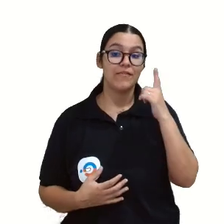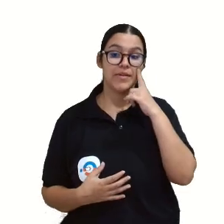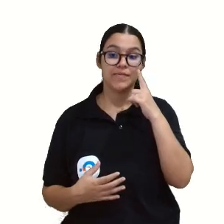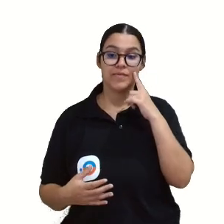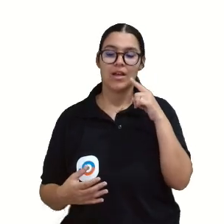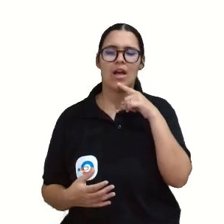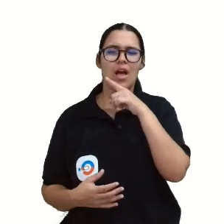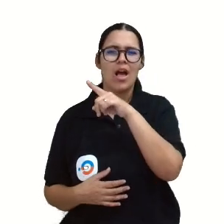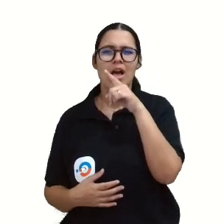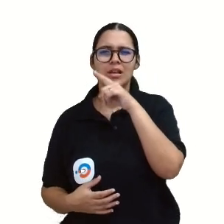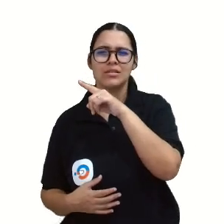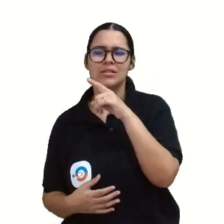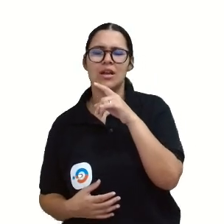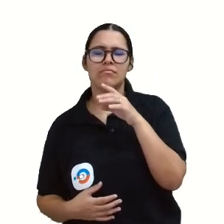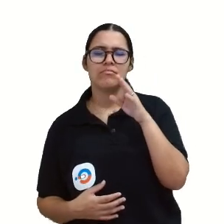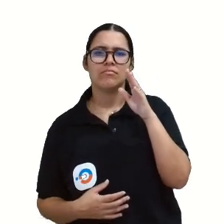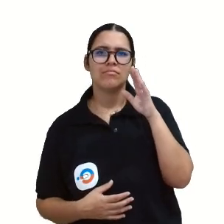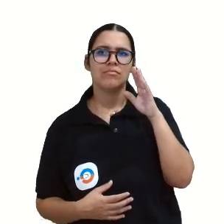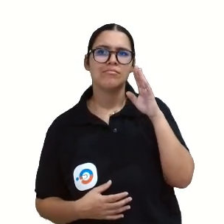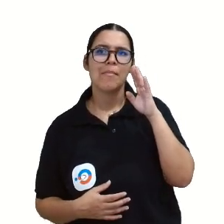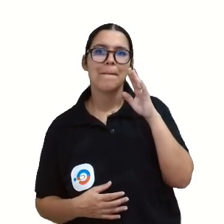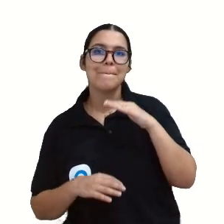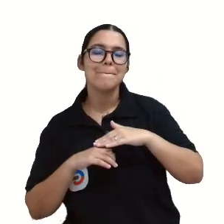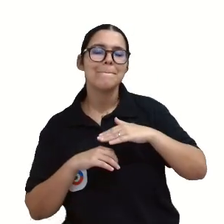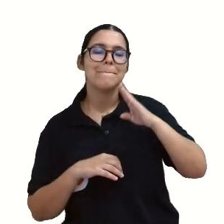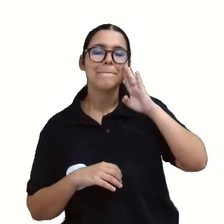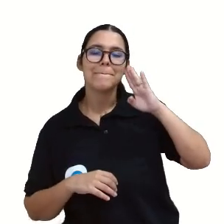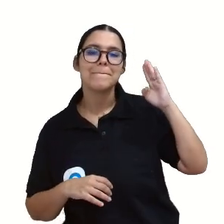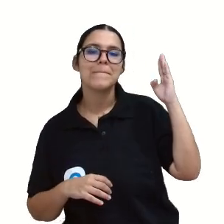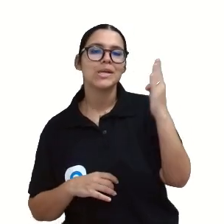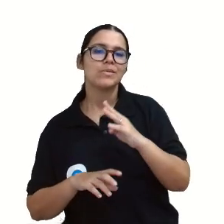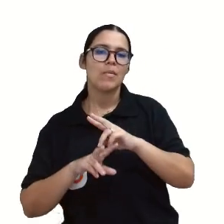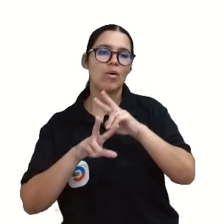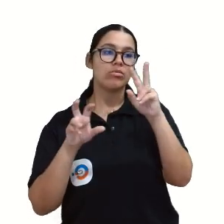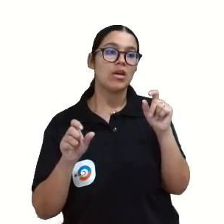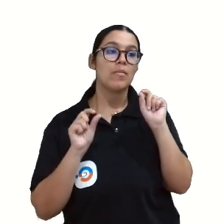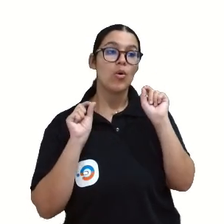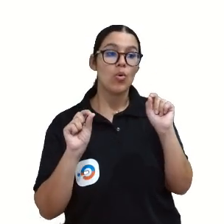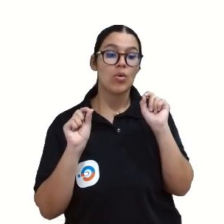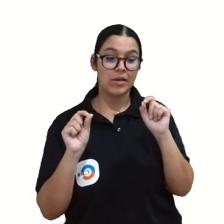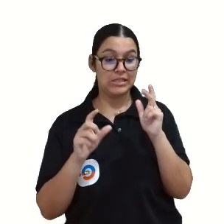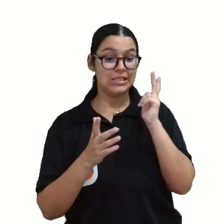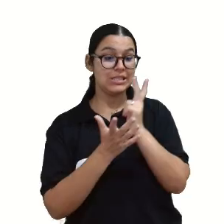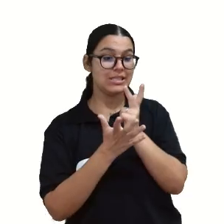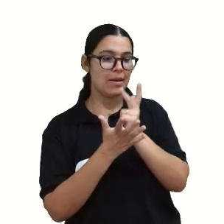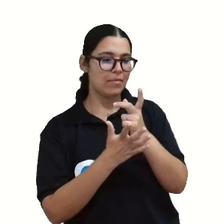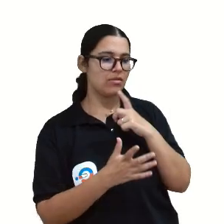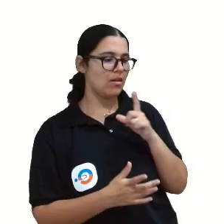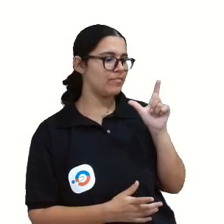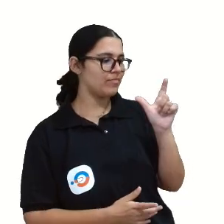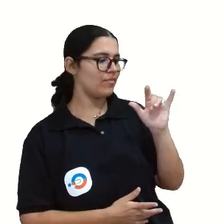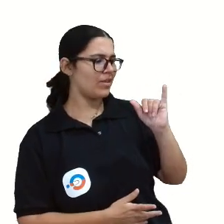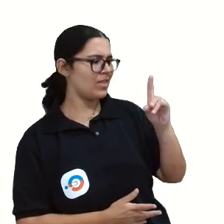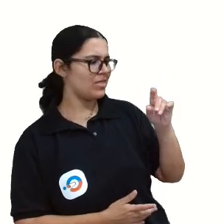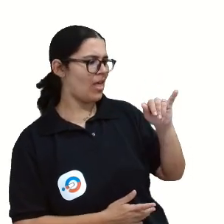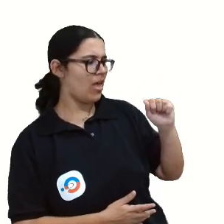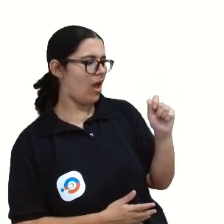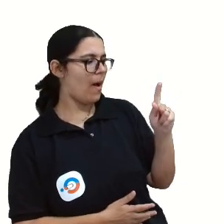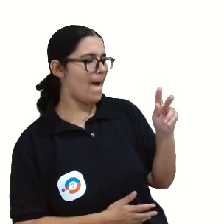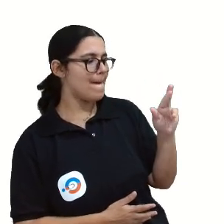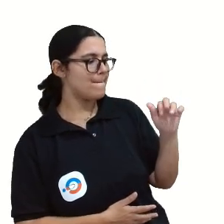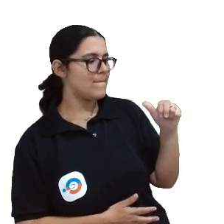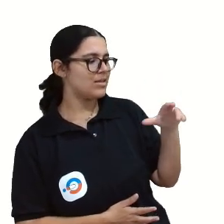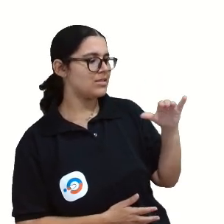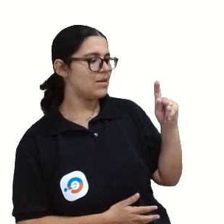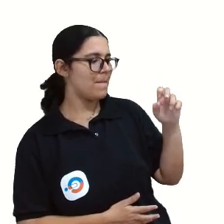principal do texto é, qual é a ideia principal? Toda vez que você encontrar essa expressão ideia principal, eu estou